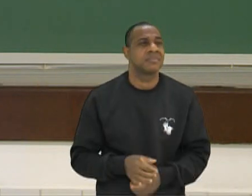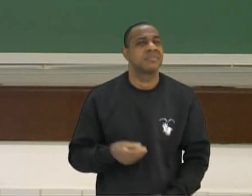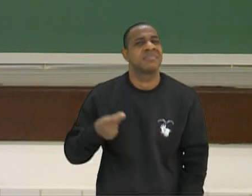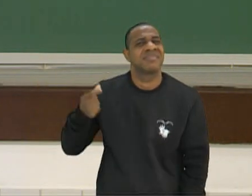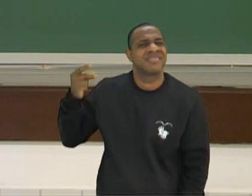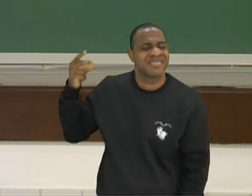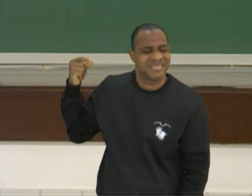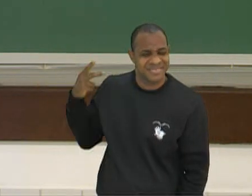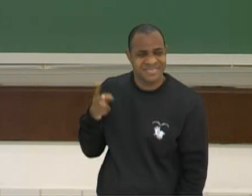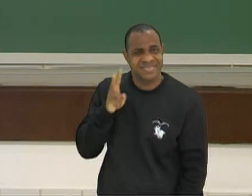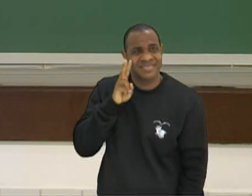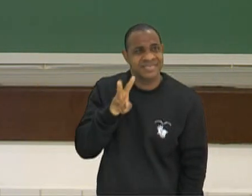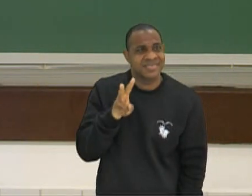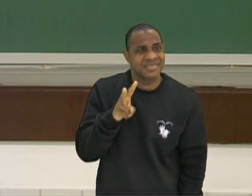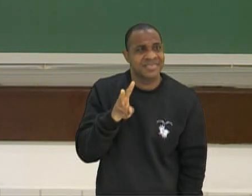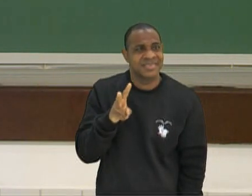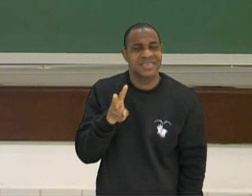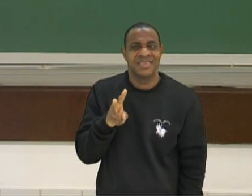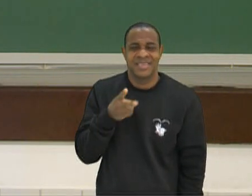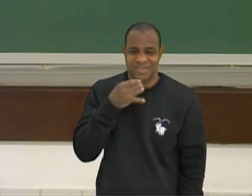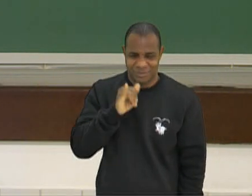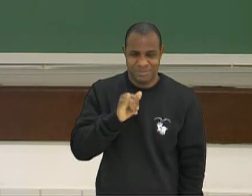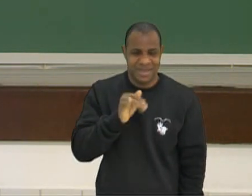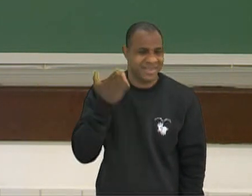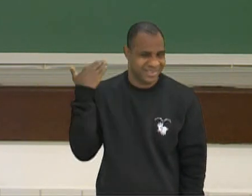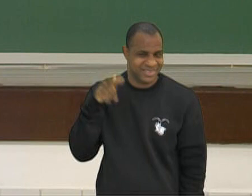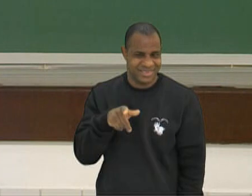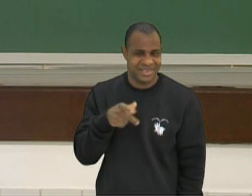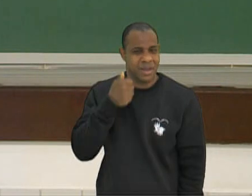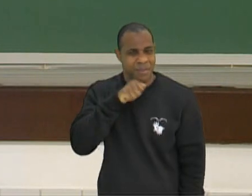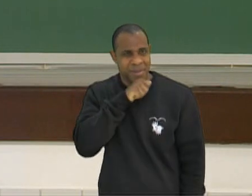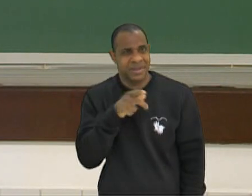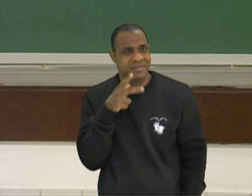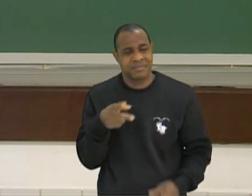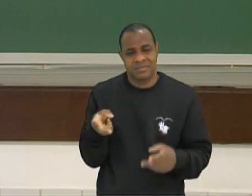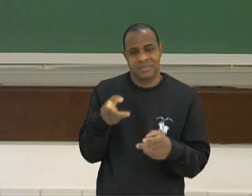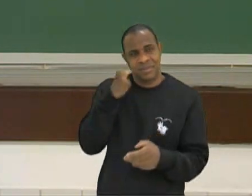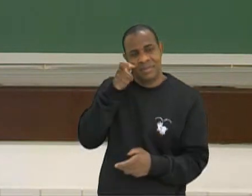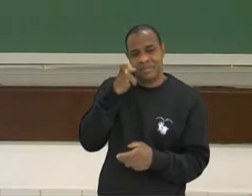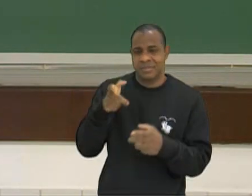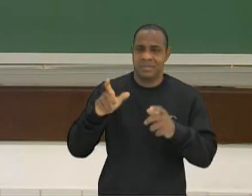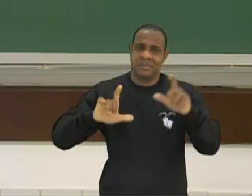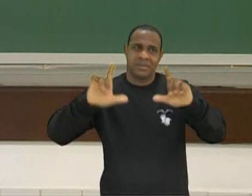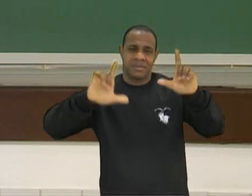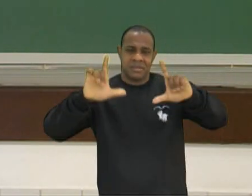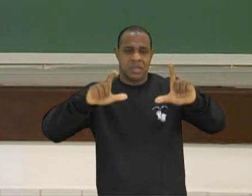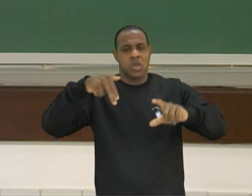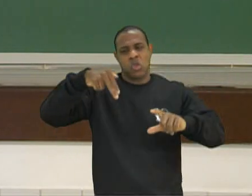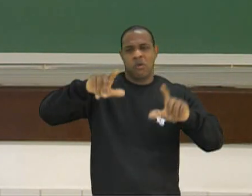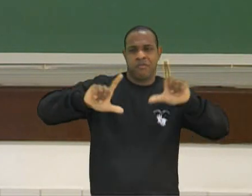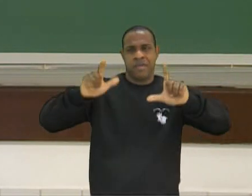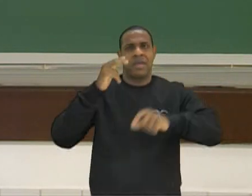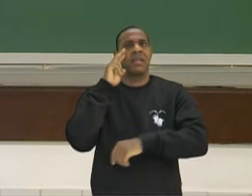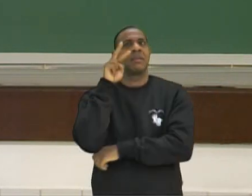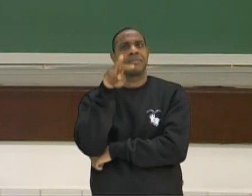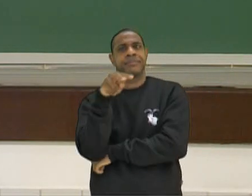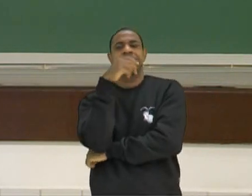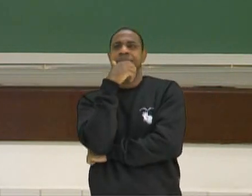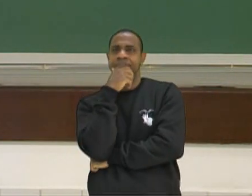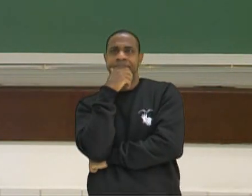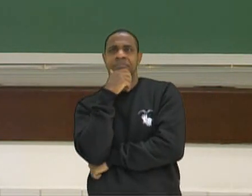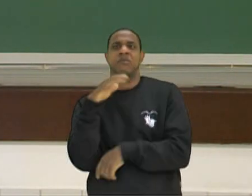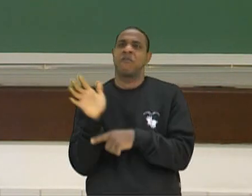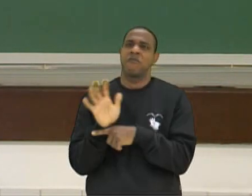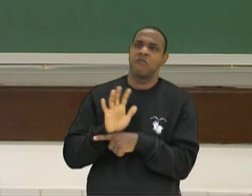tenha reparado nisso, mas seus pais, com certeza, o fato de você estar assistindo uma novela da teledramaturgia brasileira,